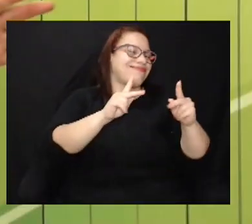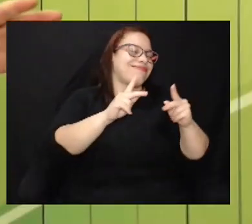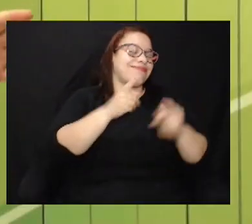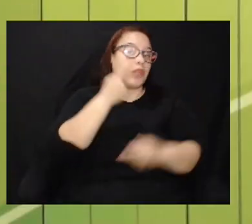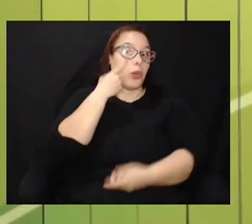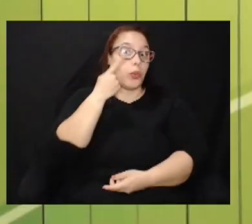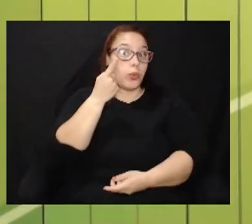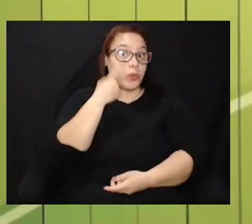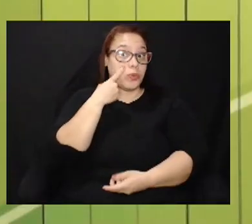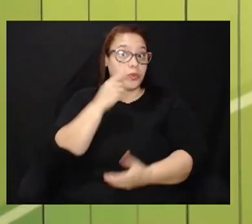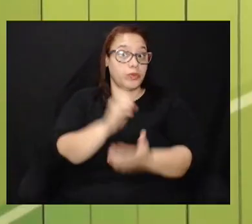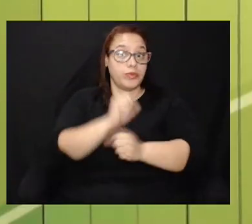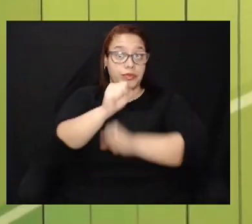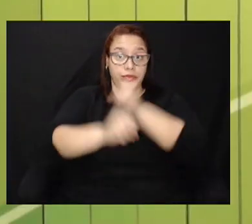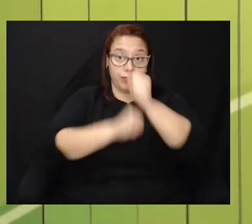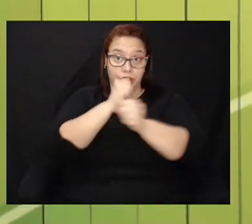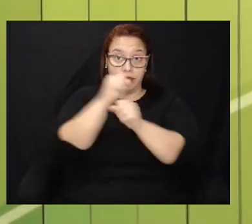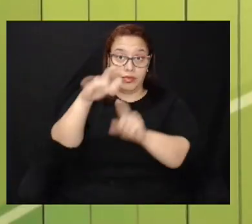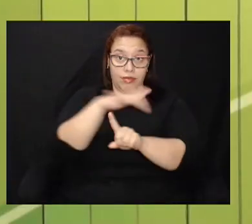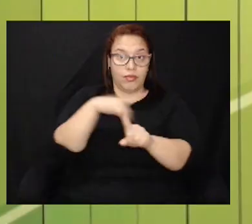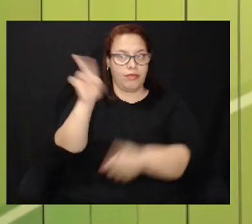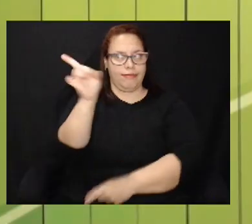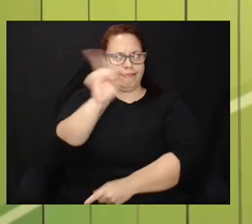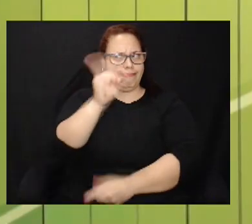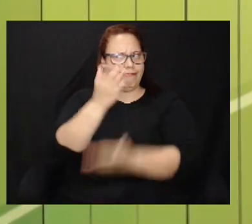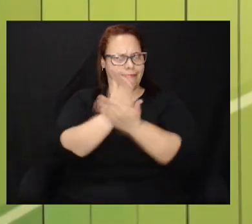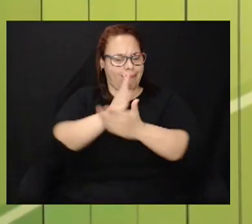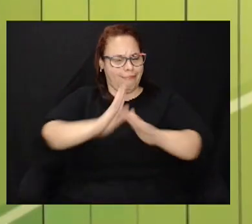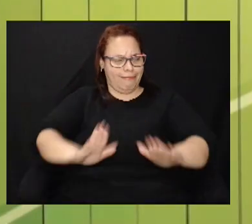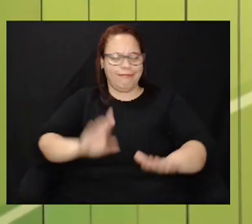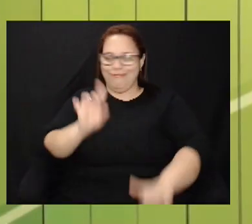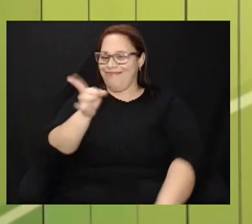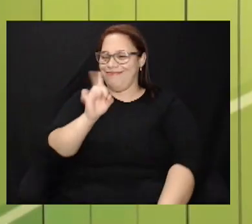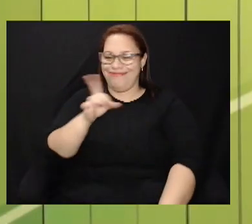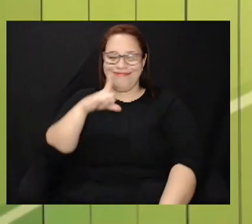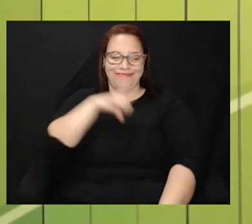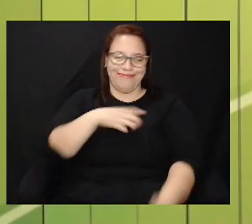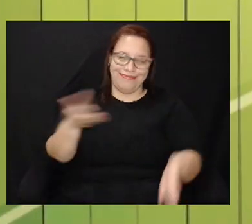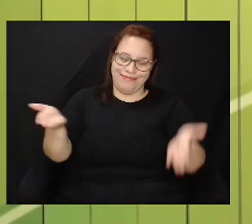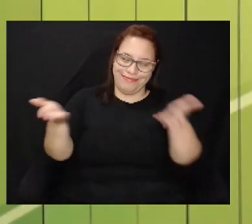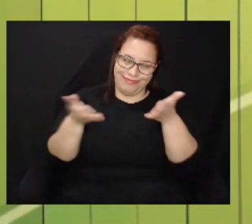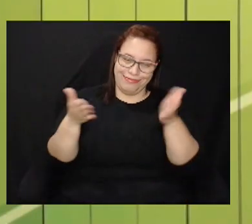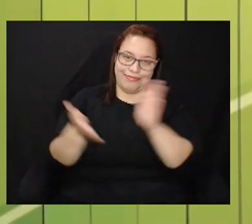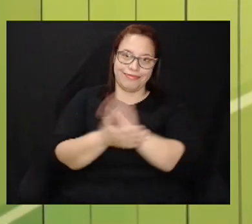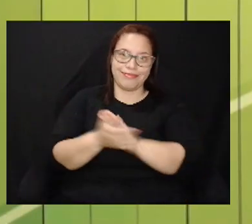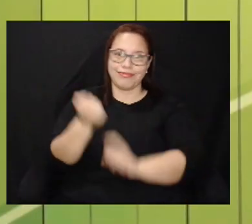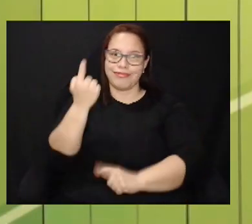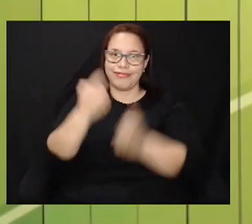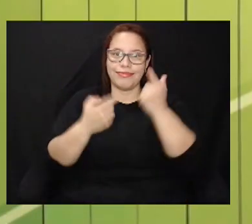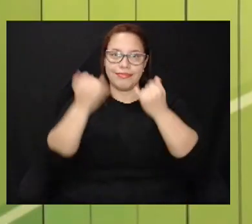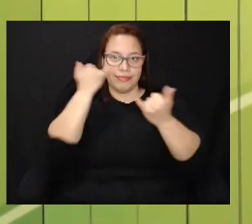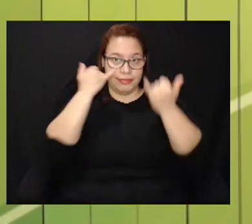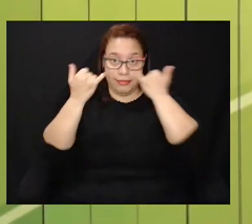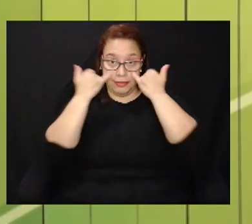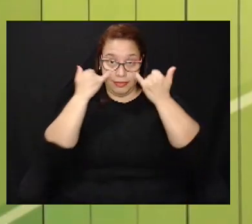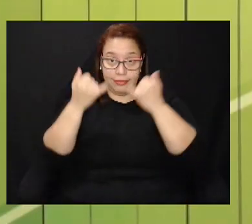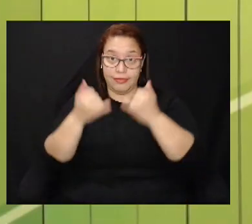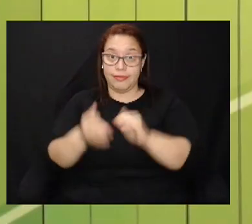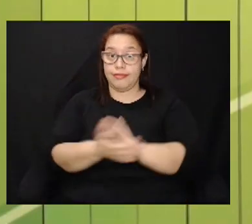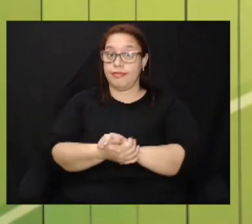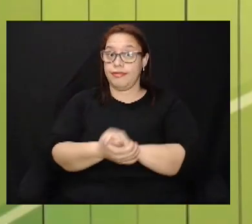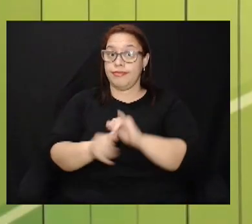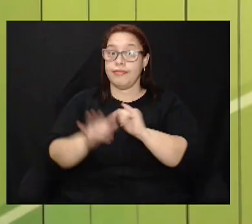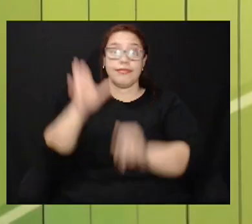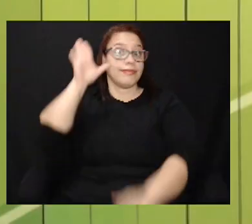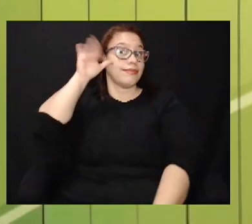gente, o Giro Ambiental não acabou, não. A gente tem agora aí umas informações, notícias e curiosidades